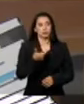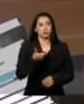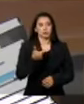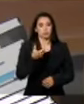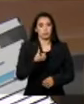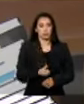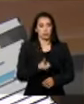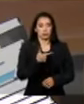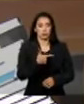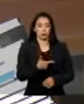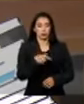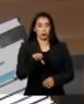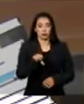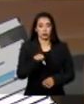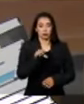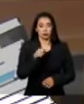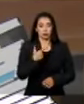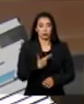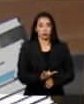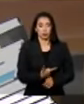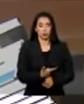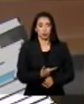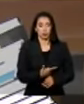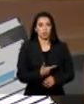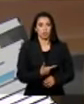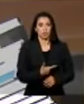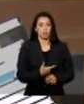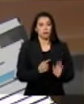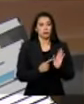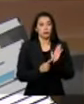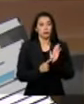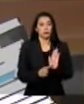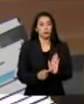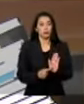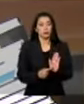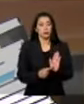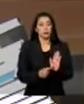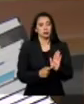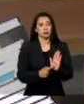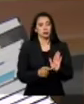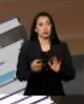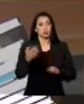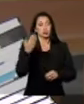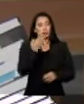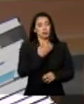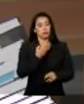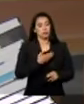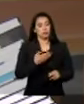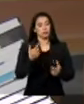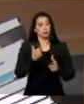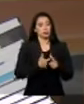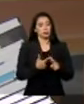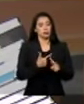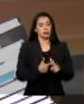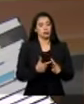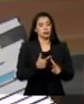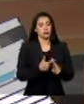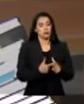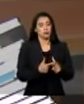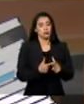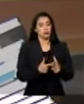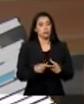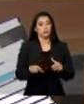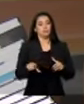126-292, implicará o agravamento da condição das unidades carcerárias.